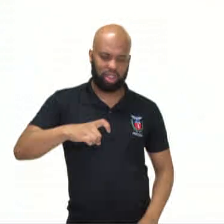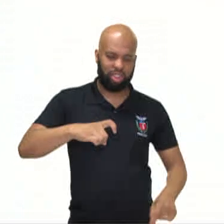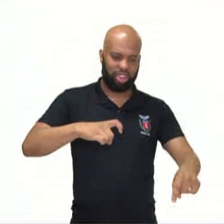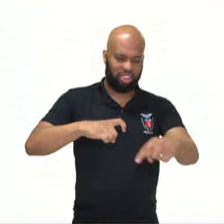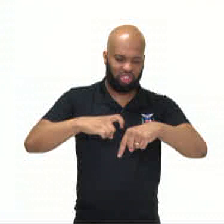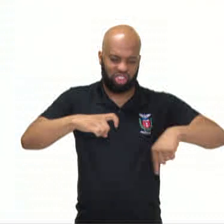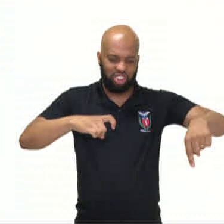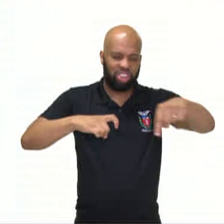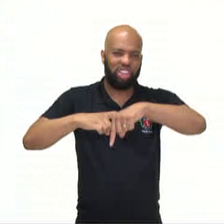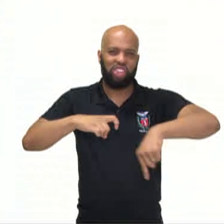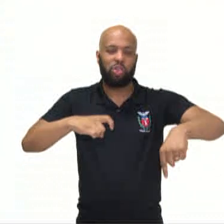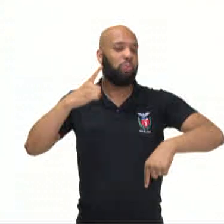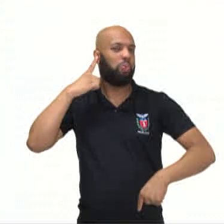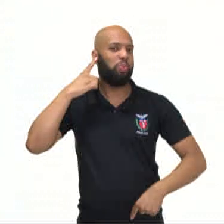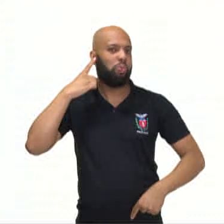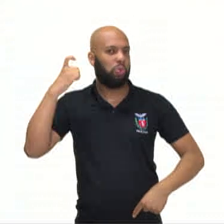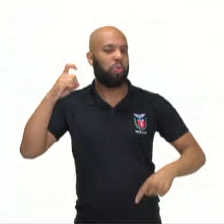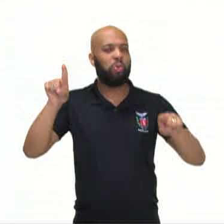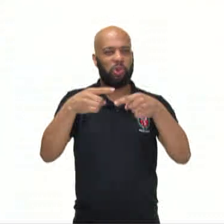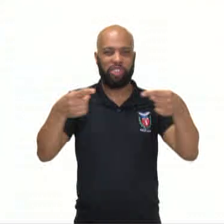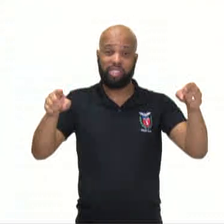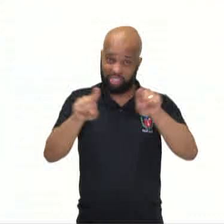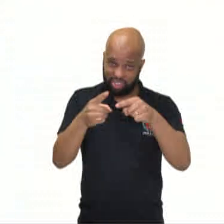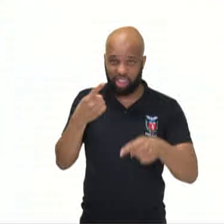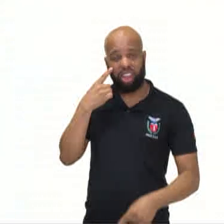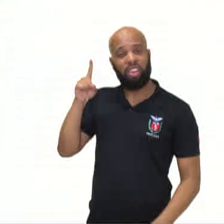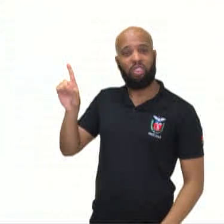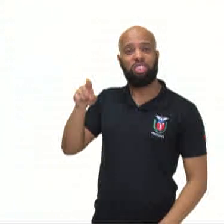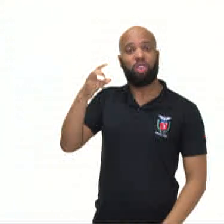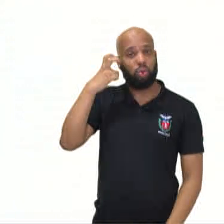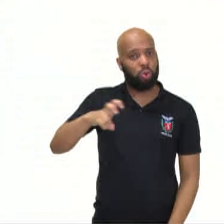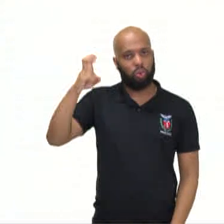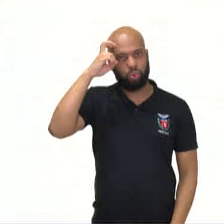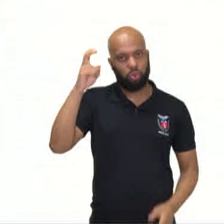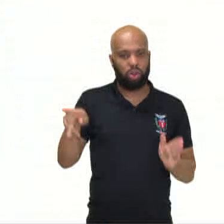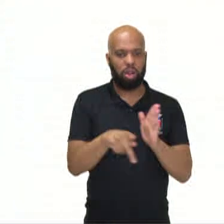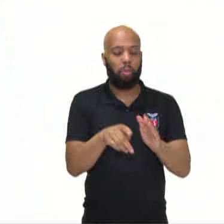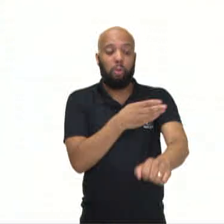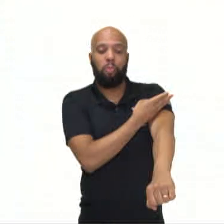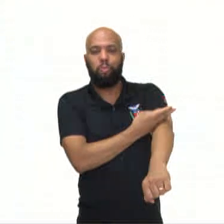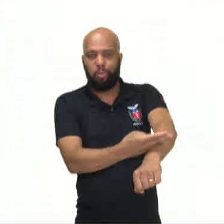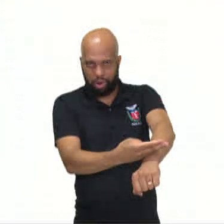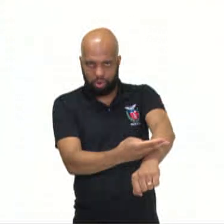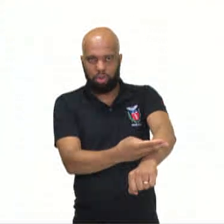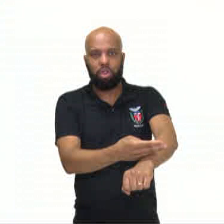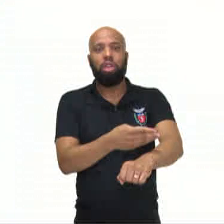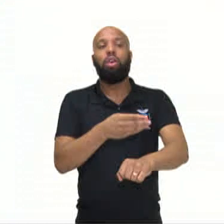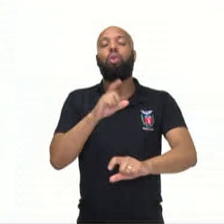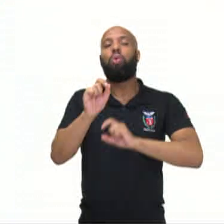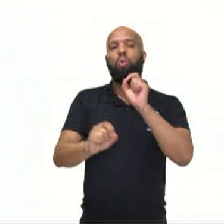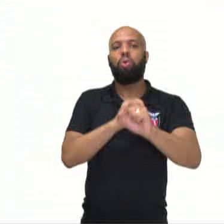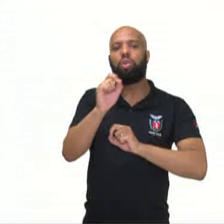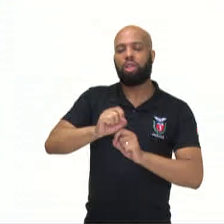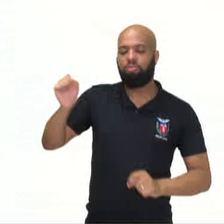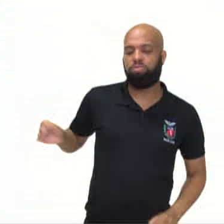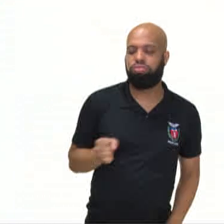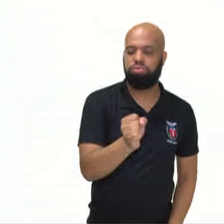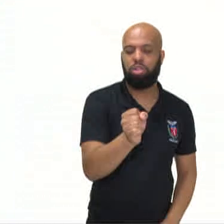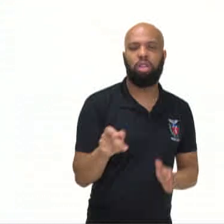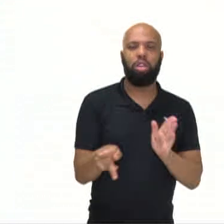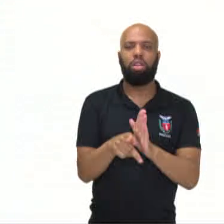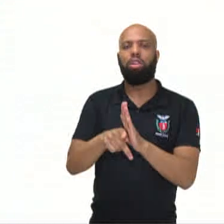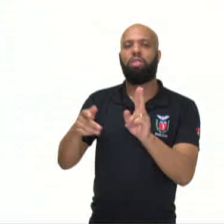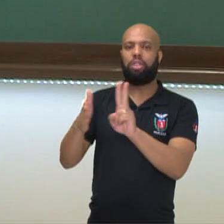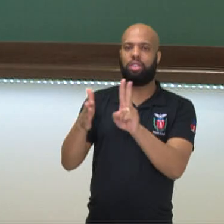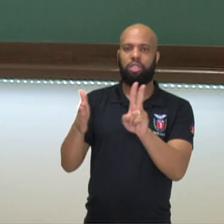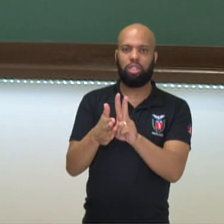temos. Então, repare a cultura civilizada e dos brancos sendo colocada para os